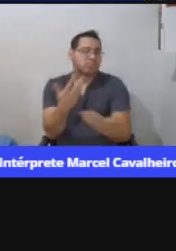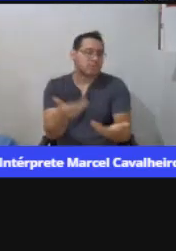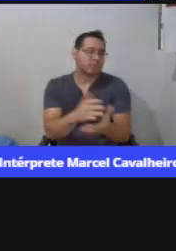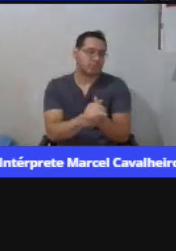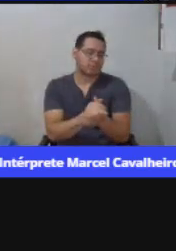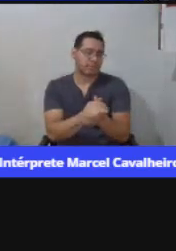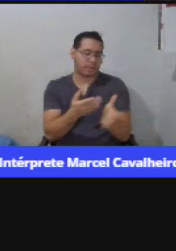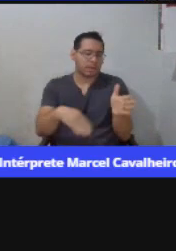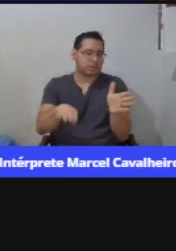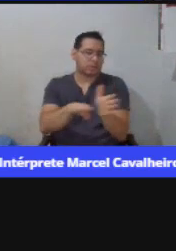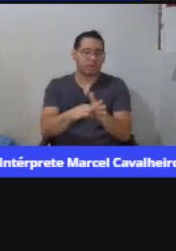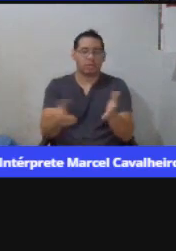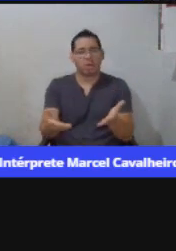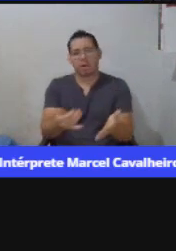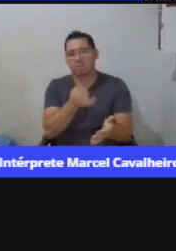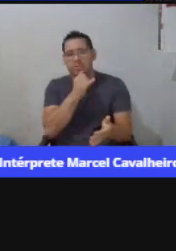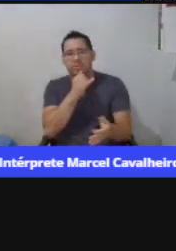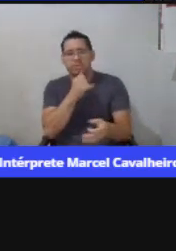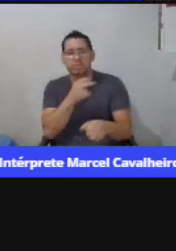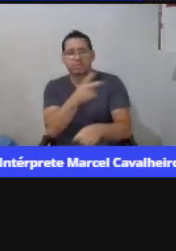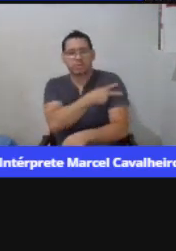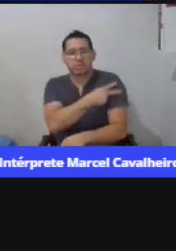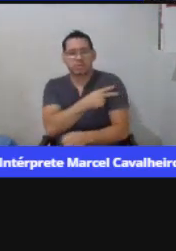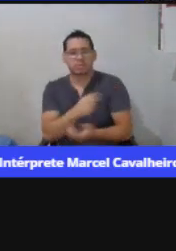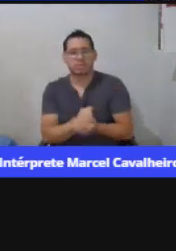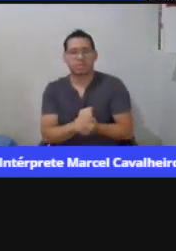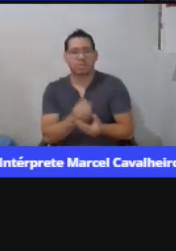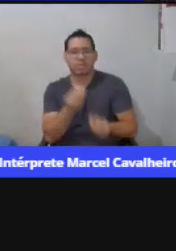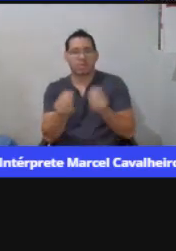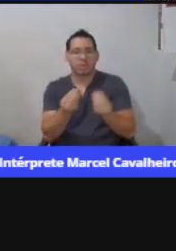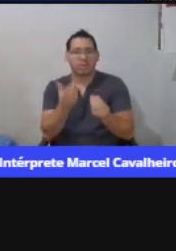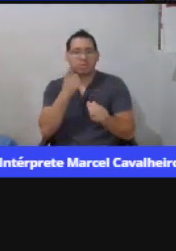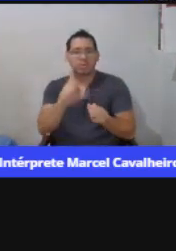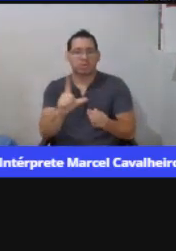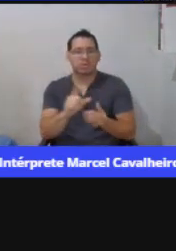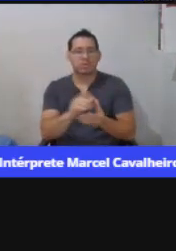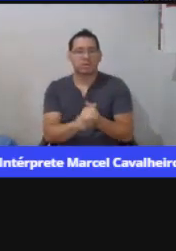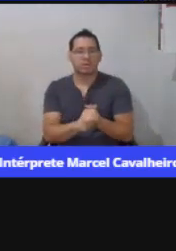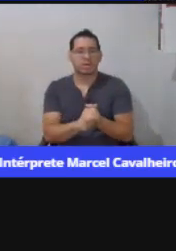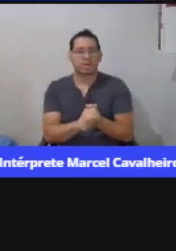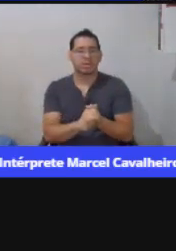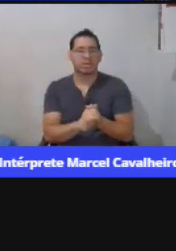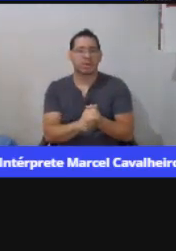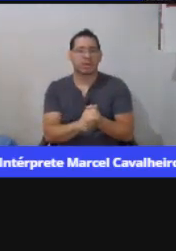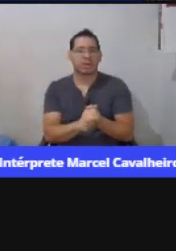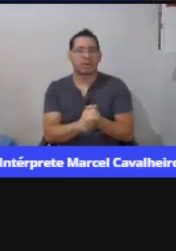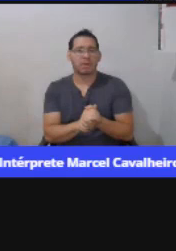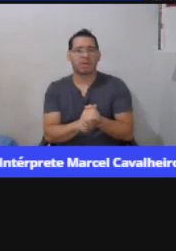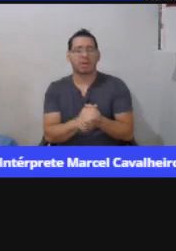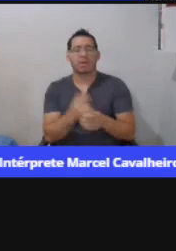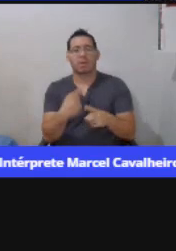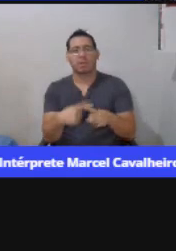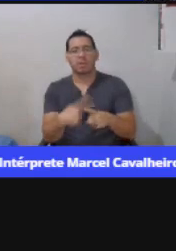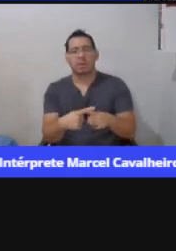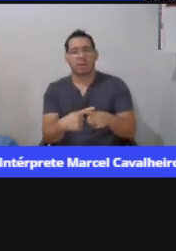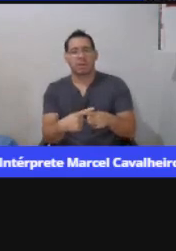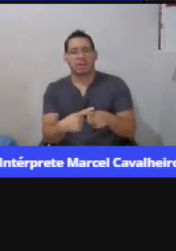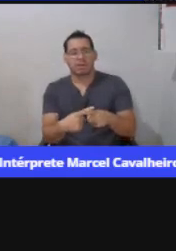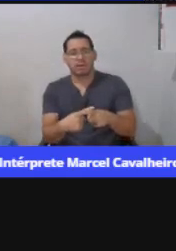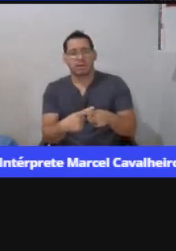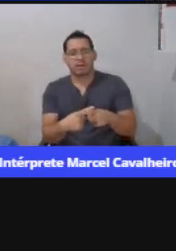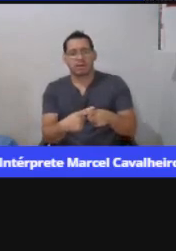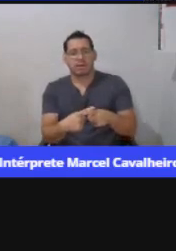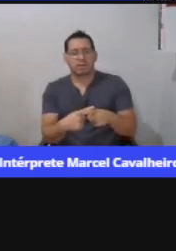chegando nesse 2º ano, o que ele conseguiu consolidar de habilidades no primeiro, por ter sido